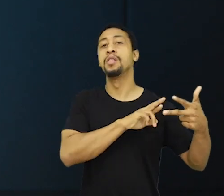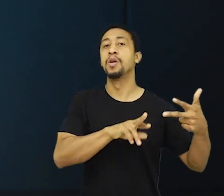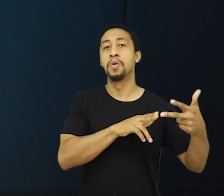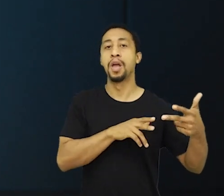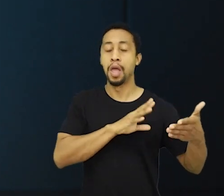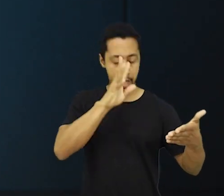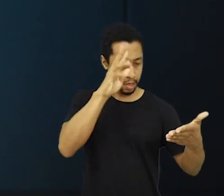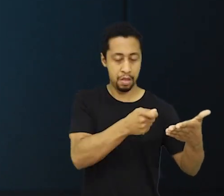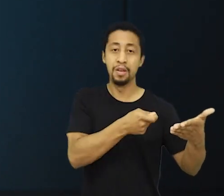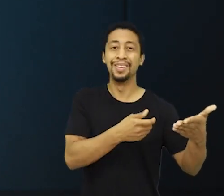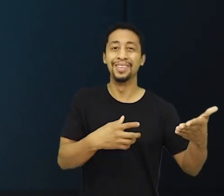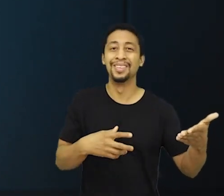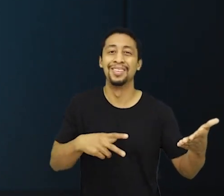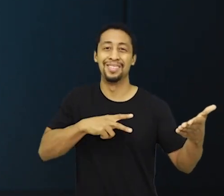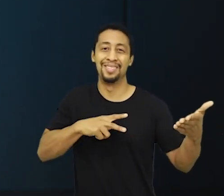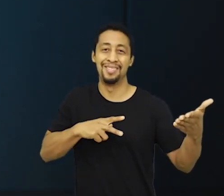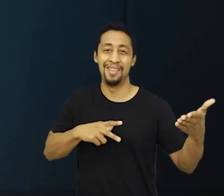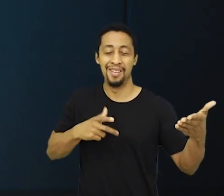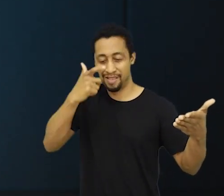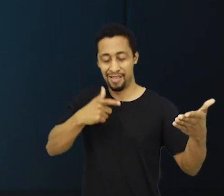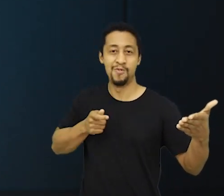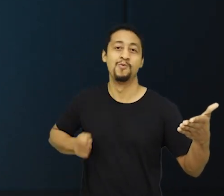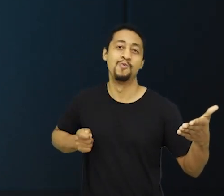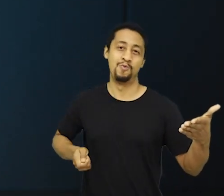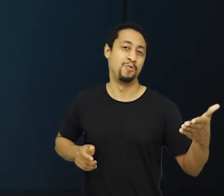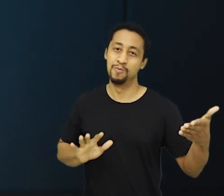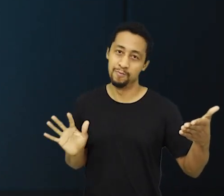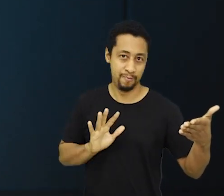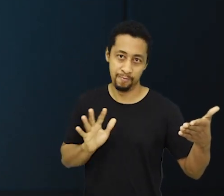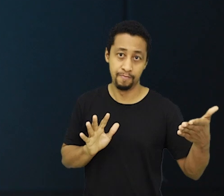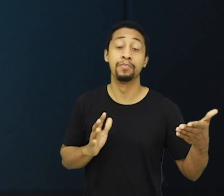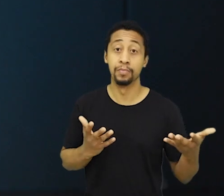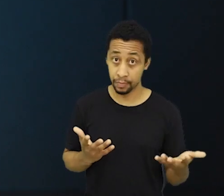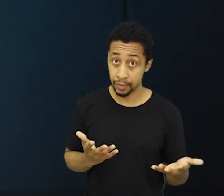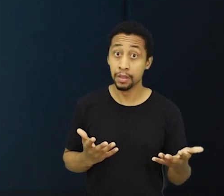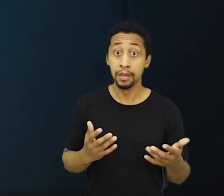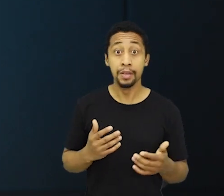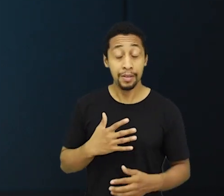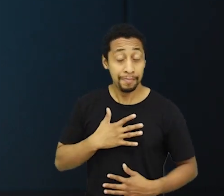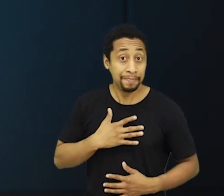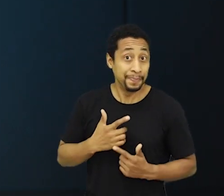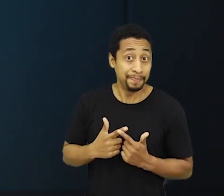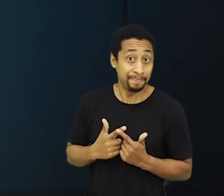um juiz. E também, nesse aspecto, eu tive muita sorte,